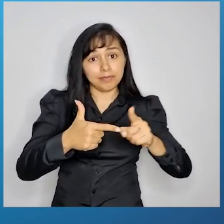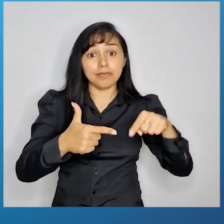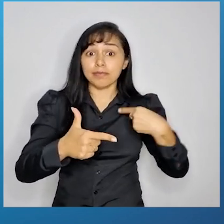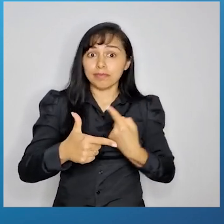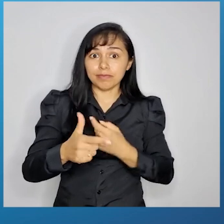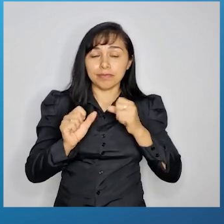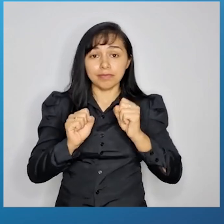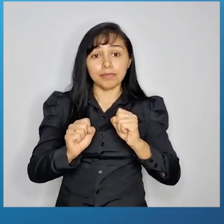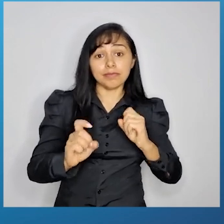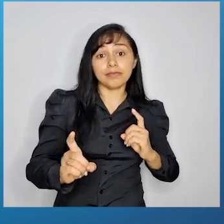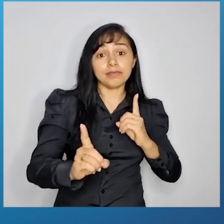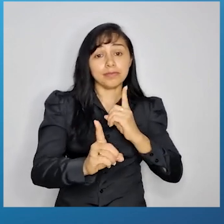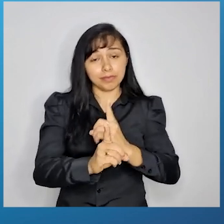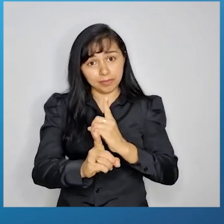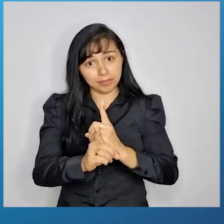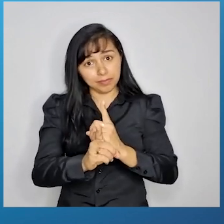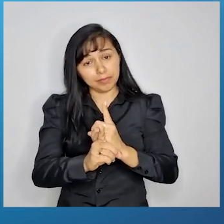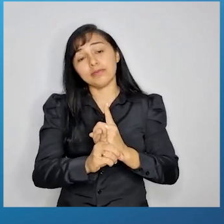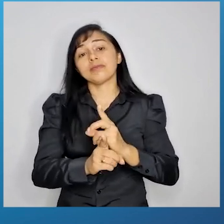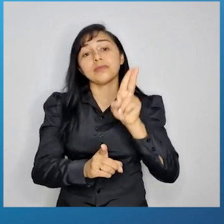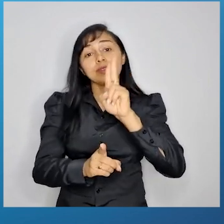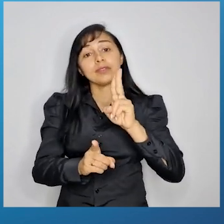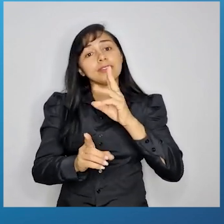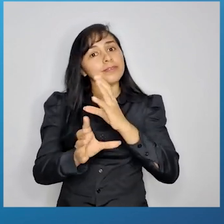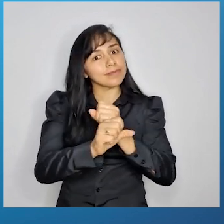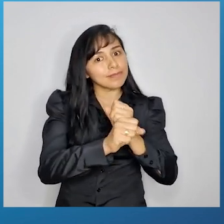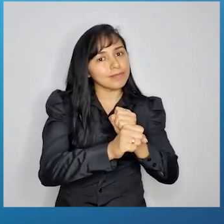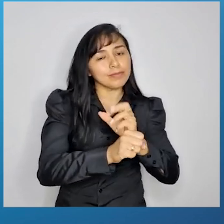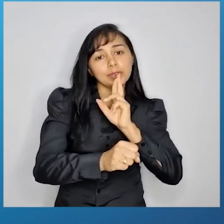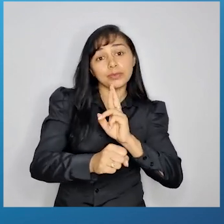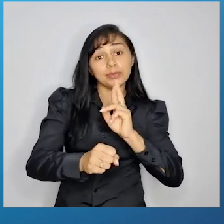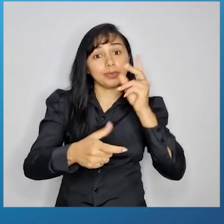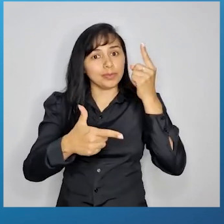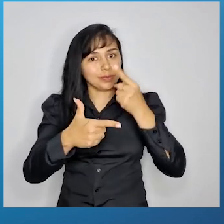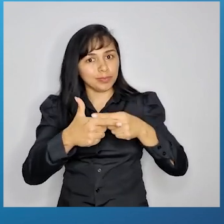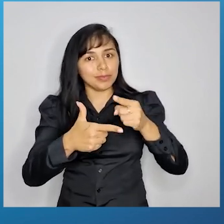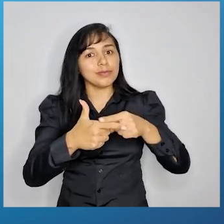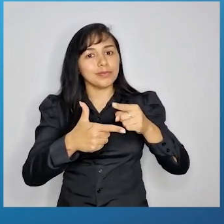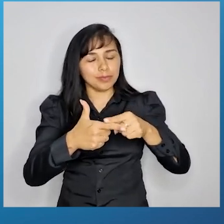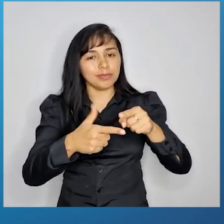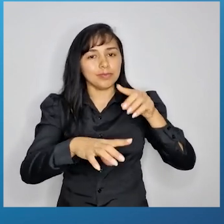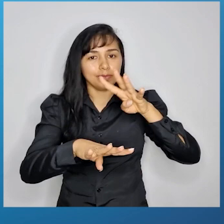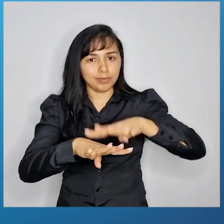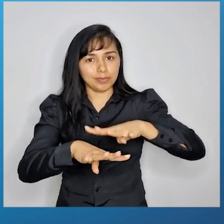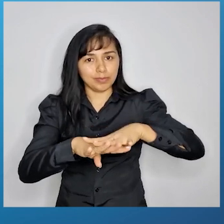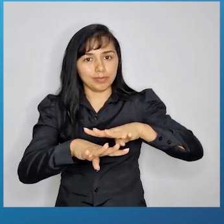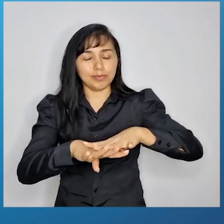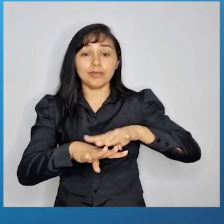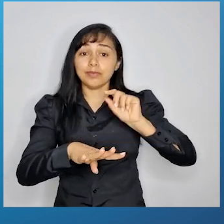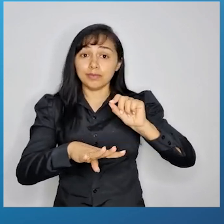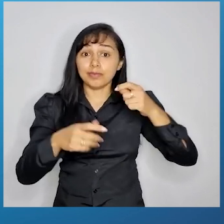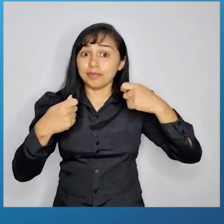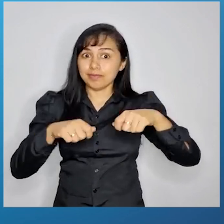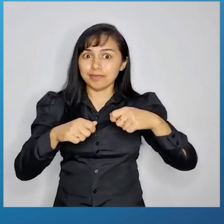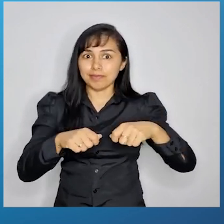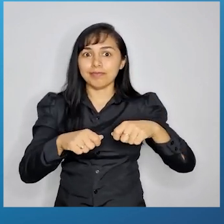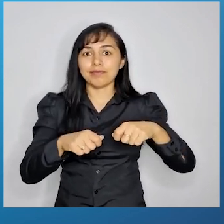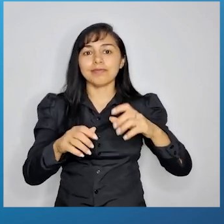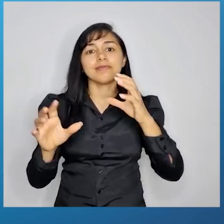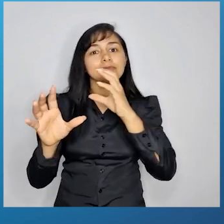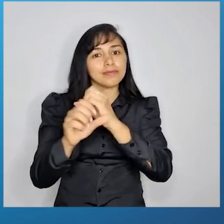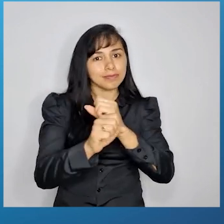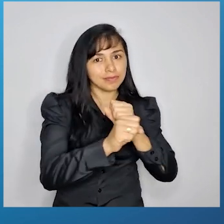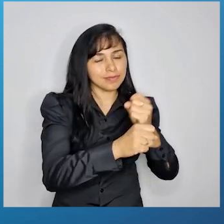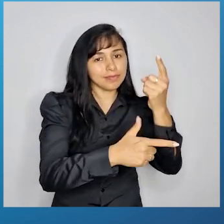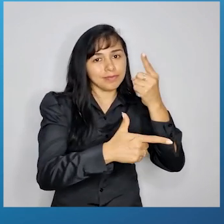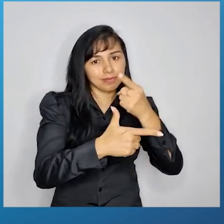vamos encontrar quando operar com um problema matemático que precise da